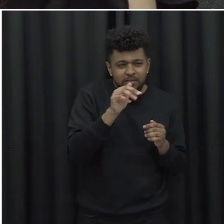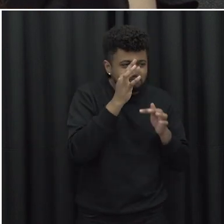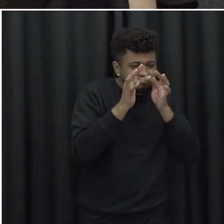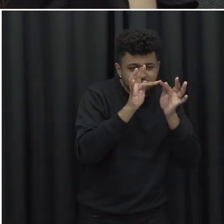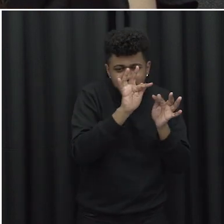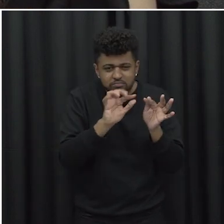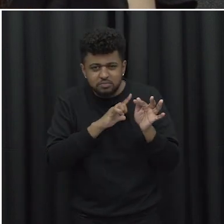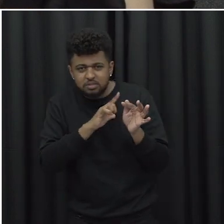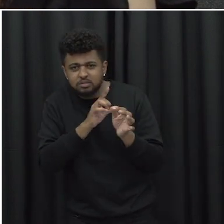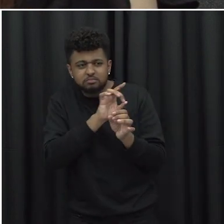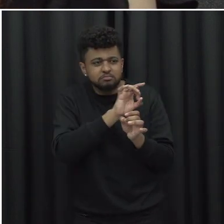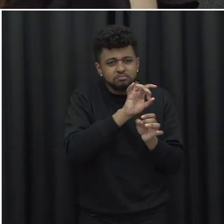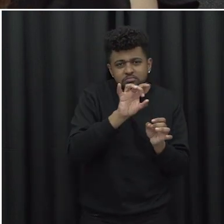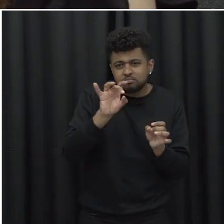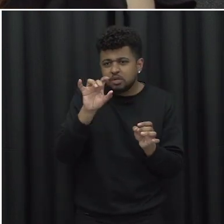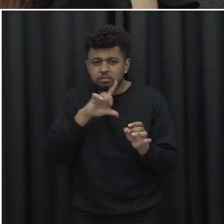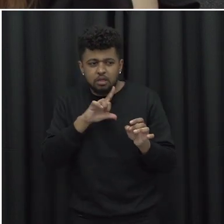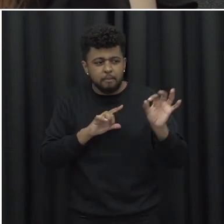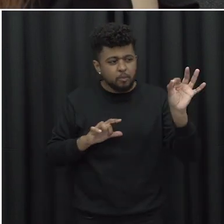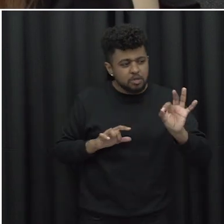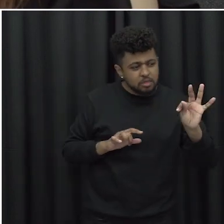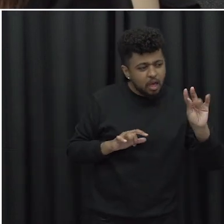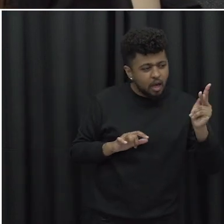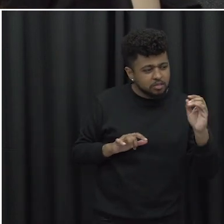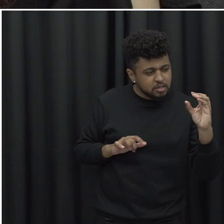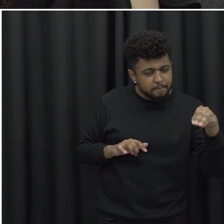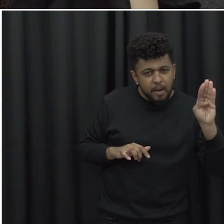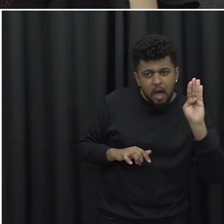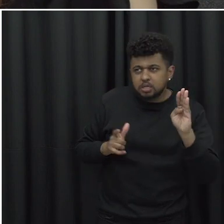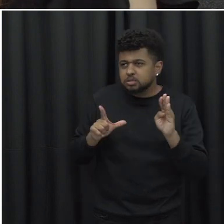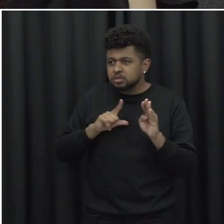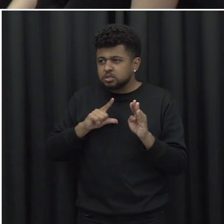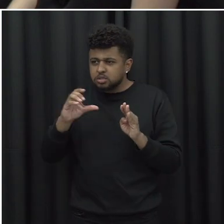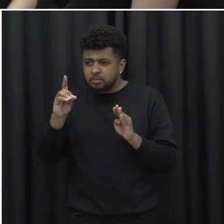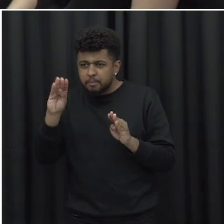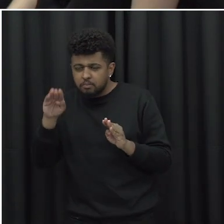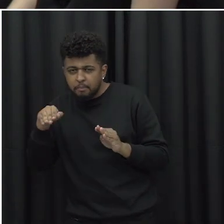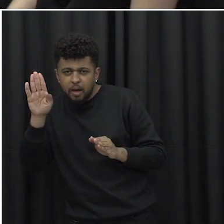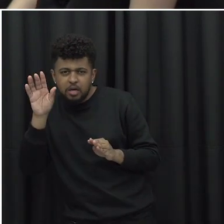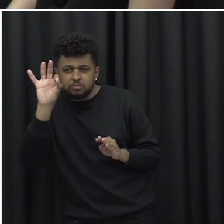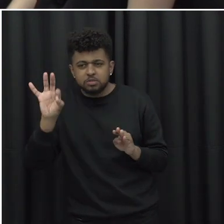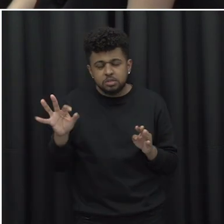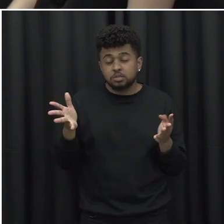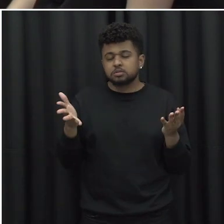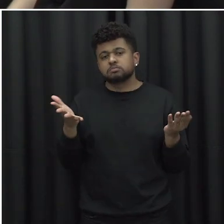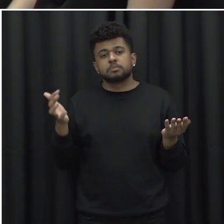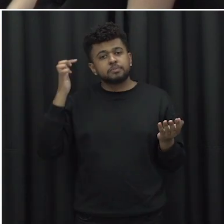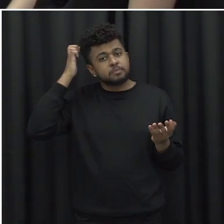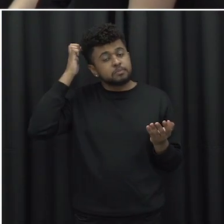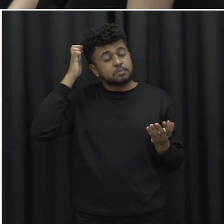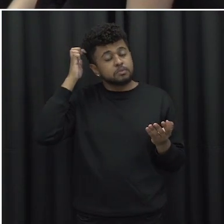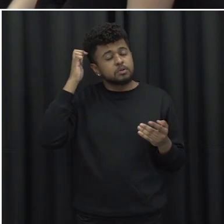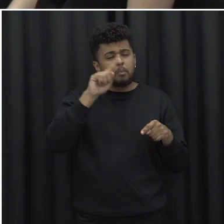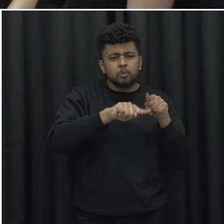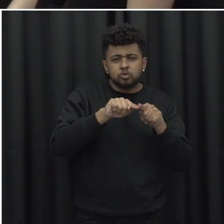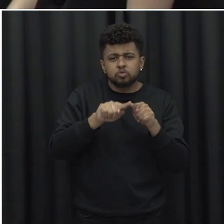concentração de um deles. Então pode ter uma porcentagem maior de THC, pode ter uma porcentagem maior de CBD. E